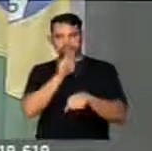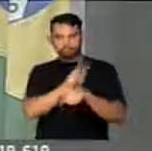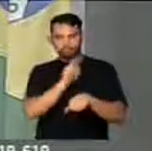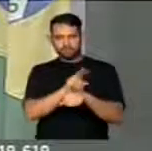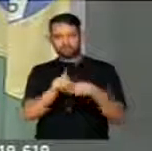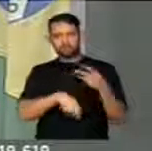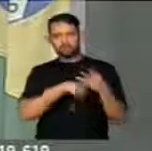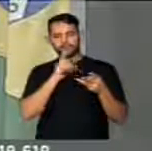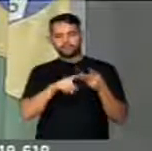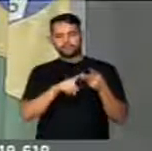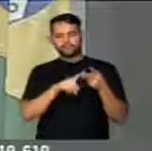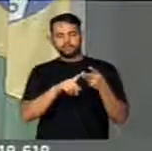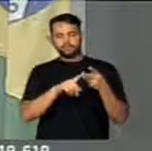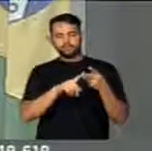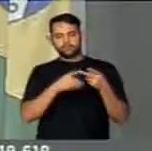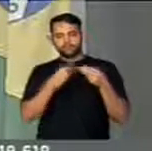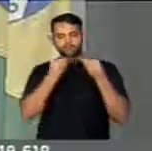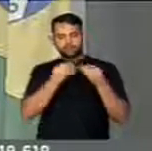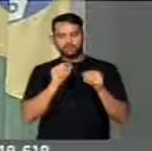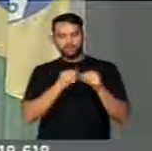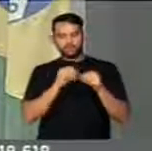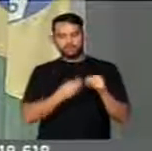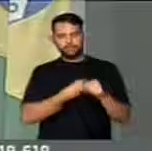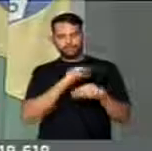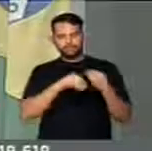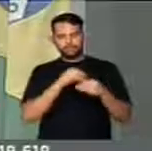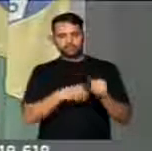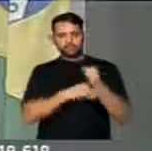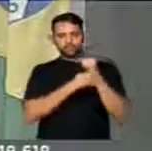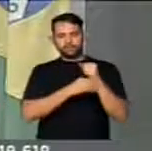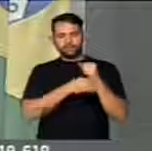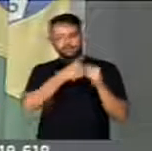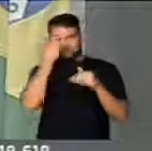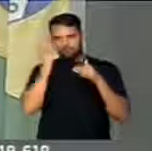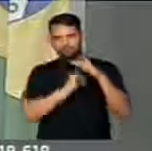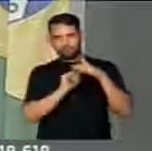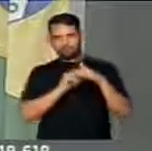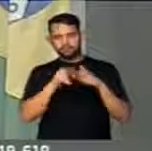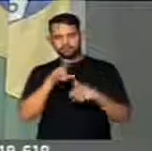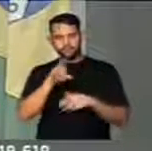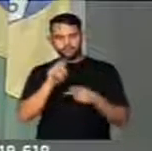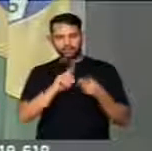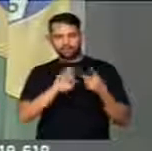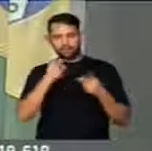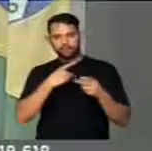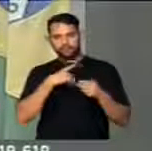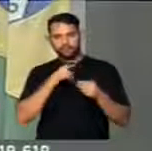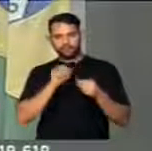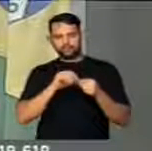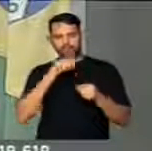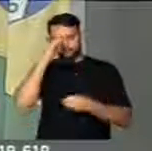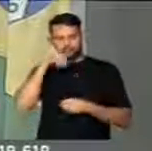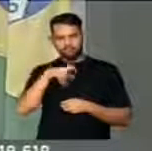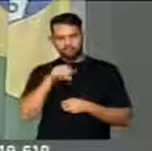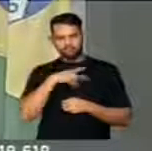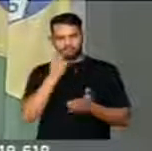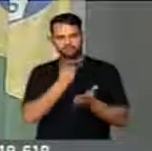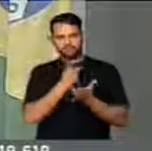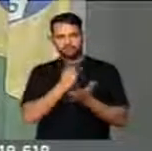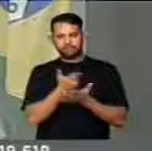Armadas contra civil, serão de competência da Justiça Militar, se praticados no seguinte contexto.